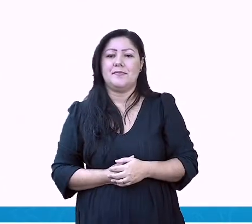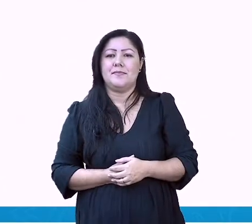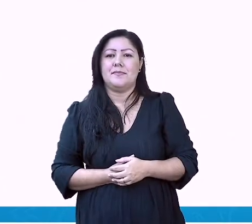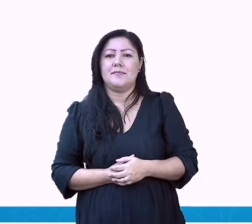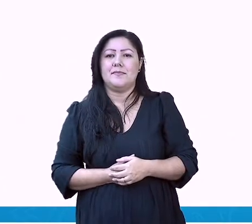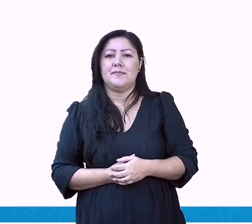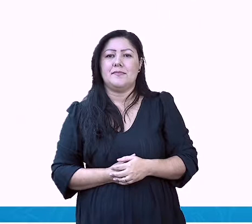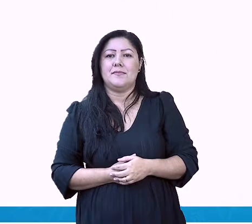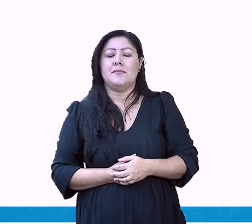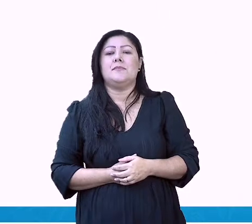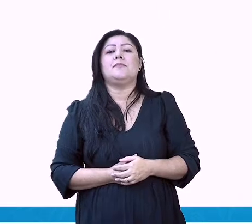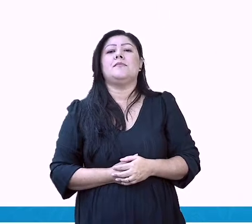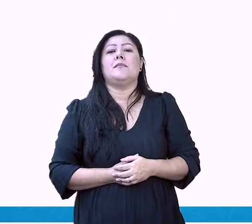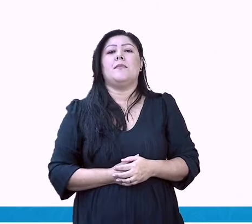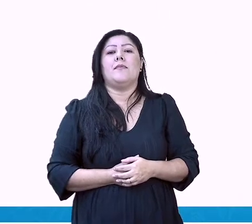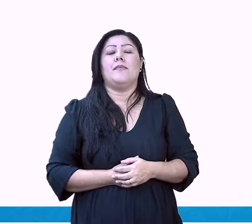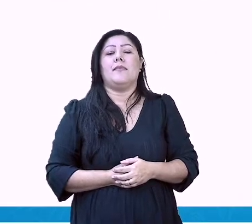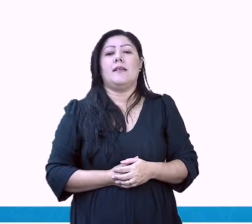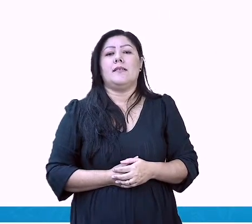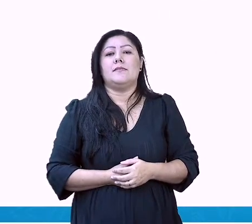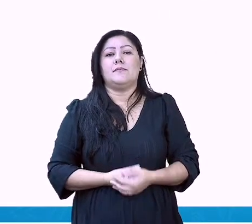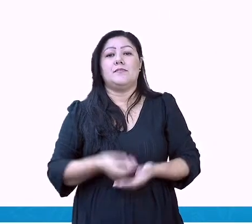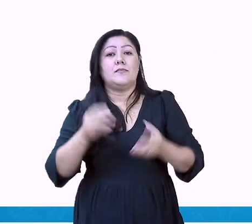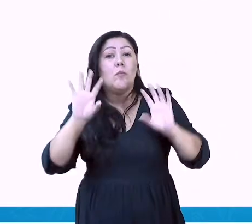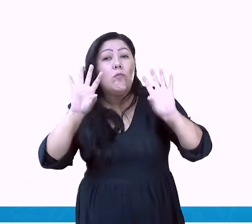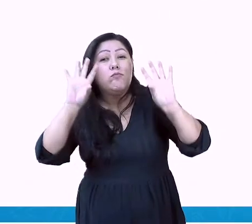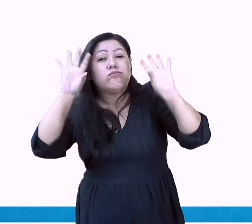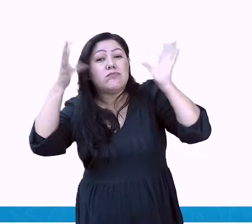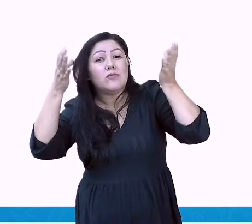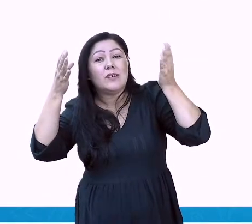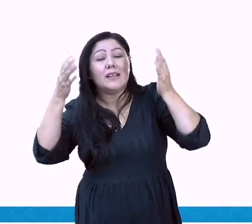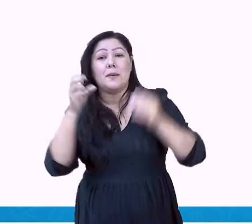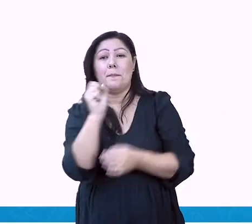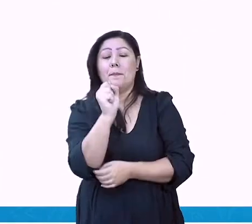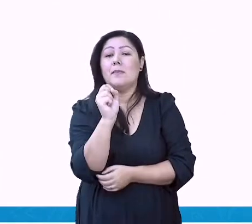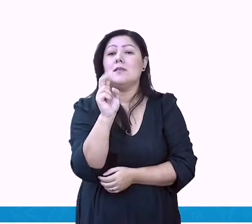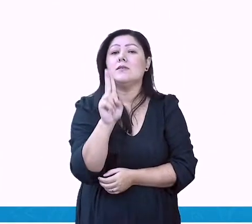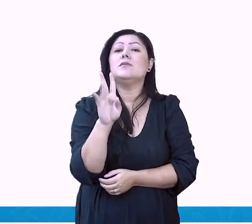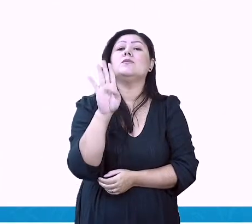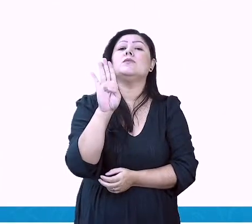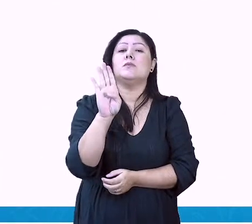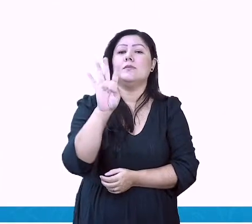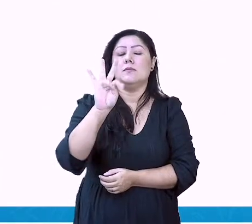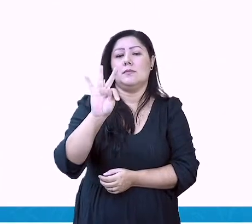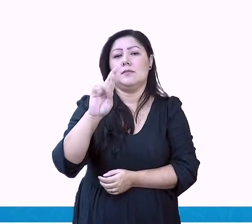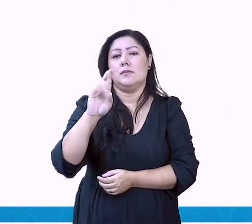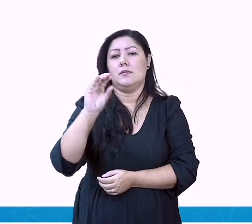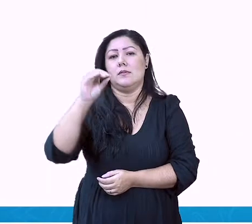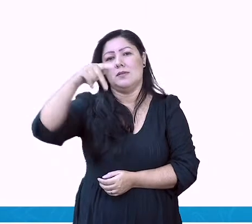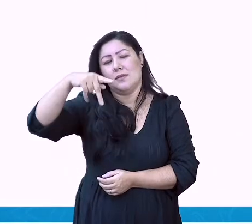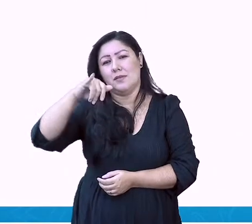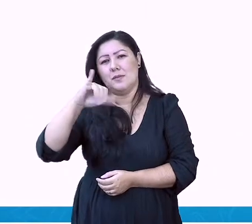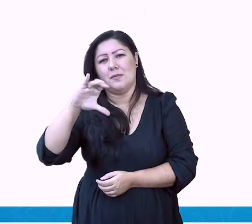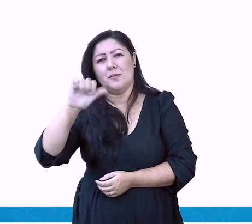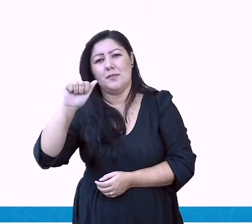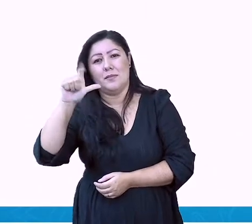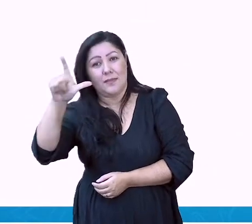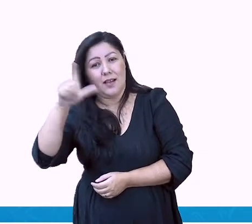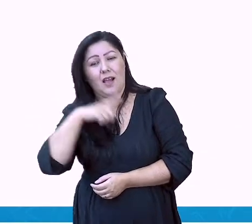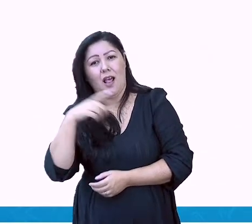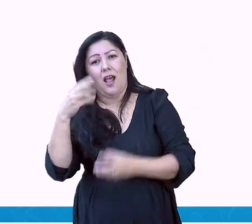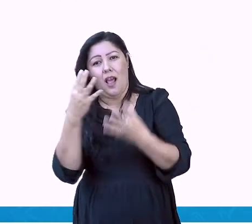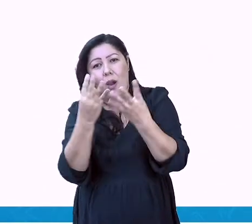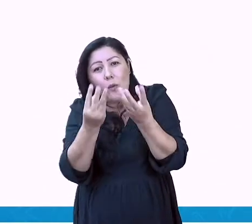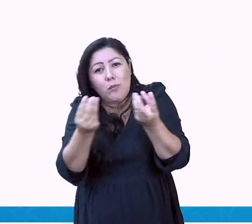clima subtropical, eu tenho muita umidade, mas a temperatura é mais